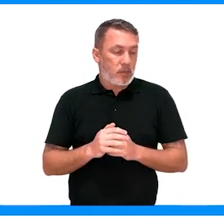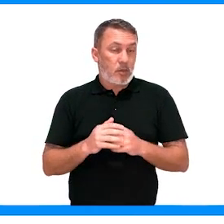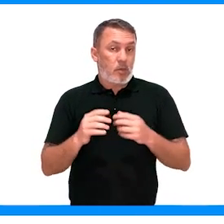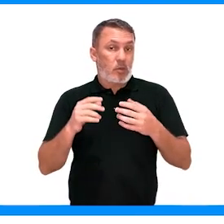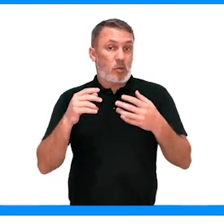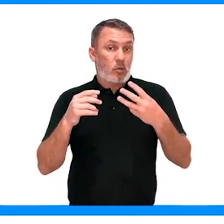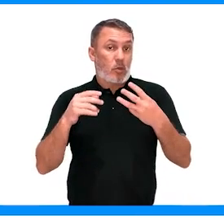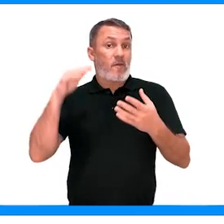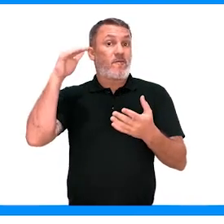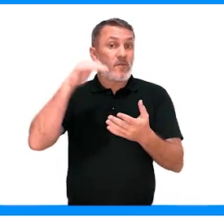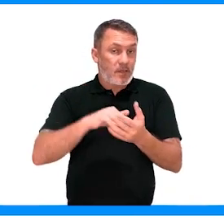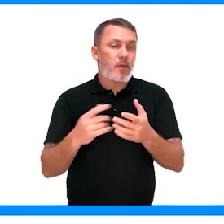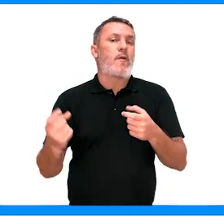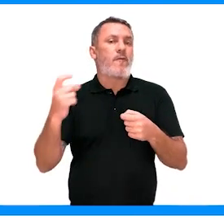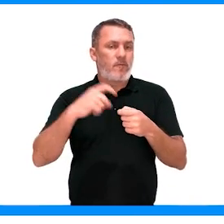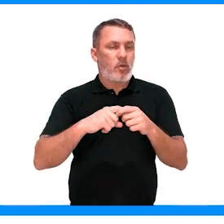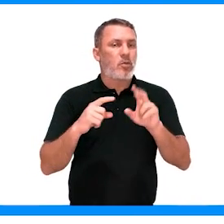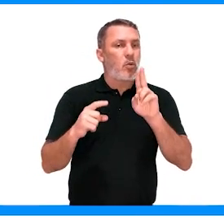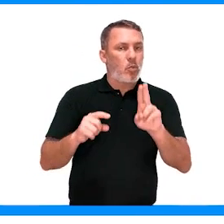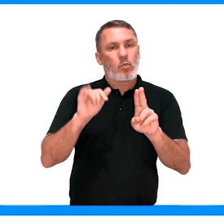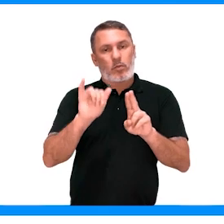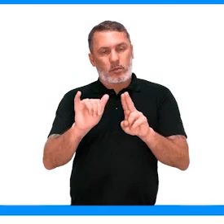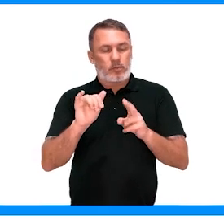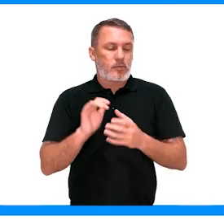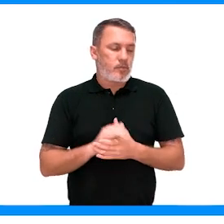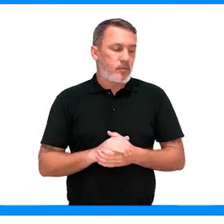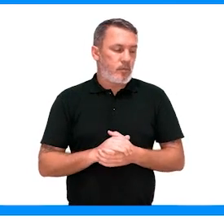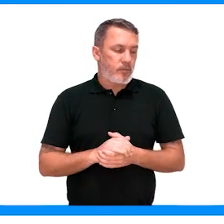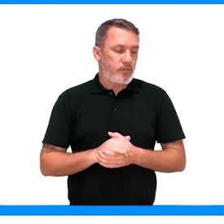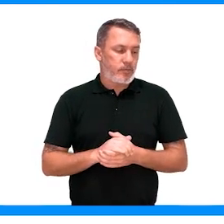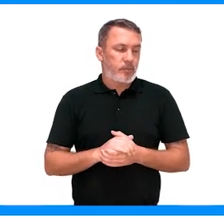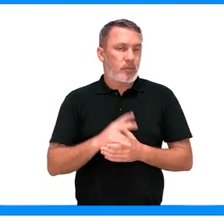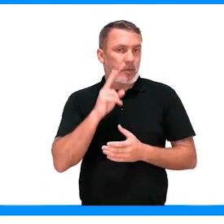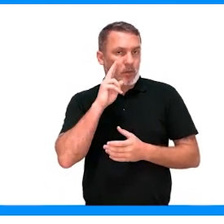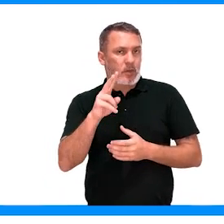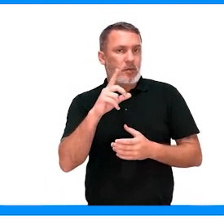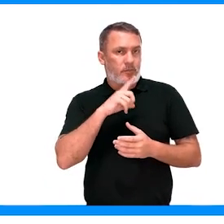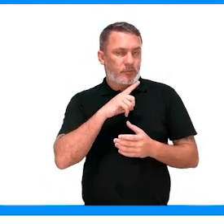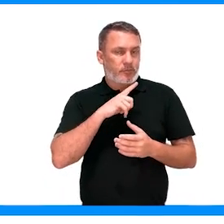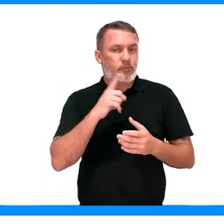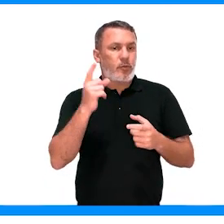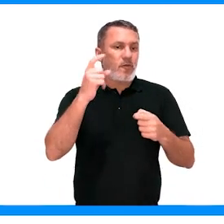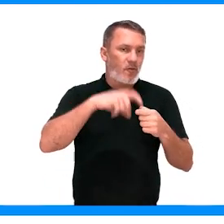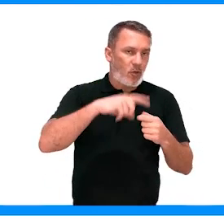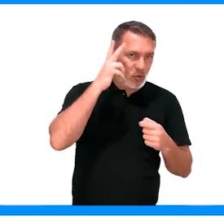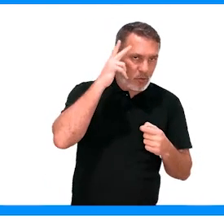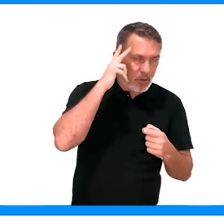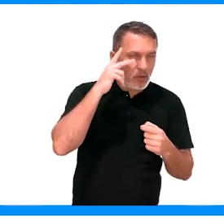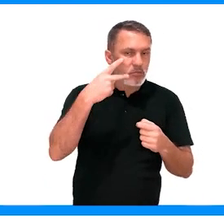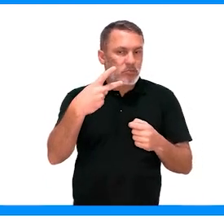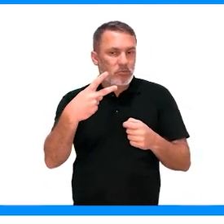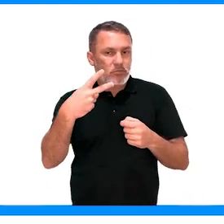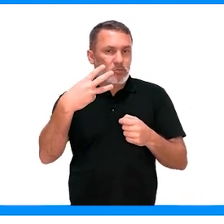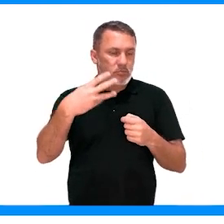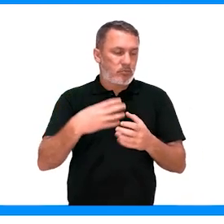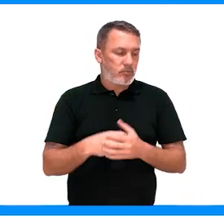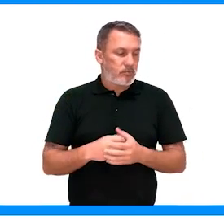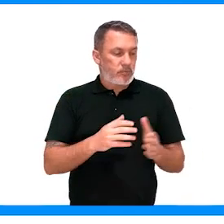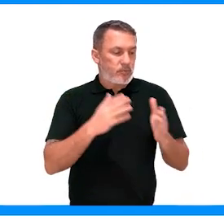excluimos, vosotros excluís, ellos excluyen. Bien? Nosotros e vosotros, volta para o